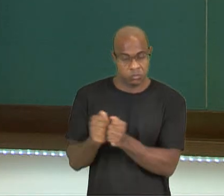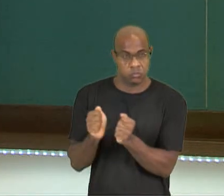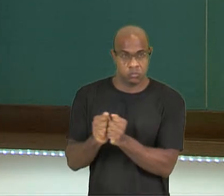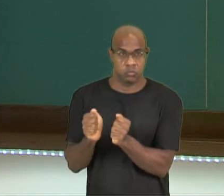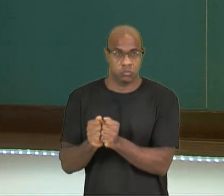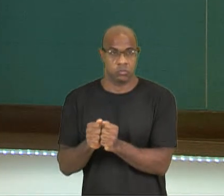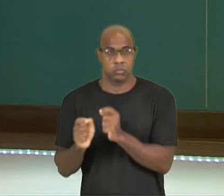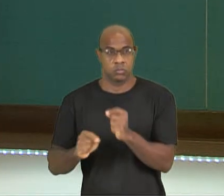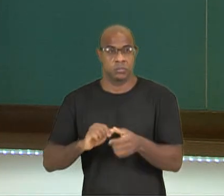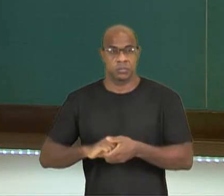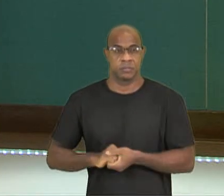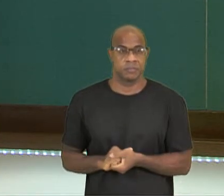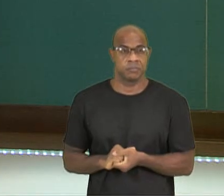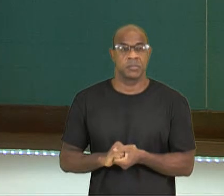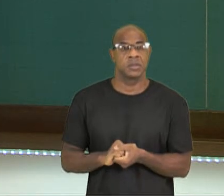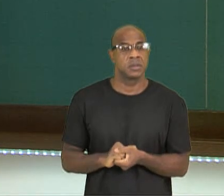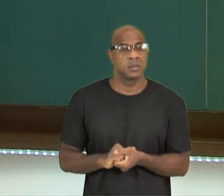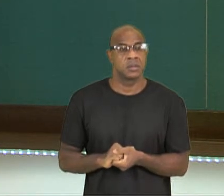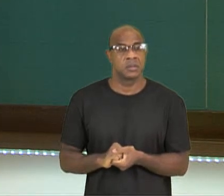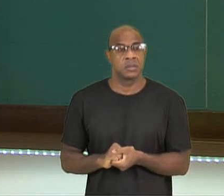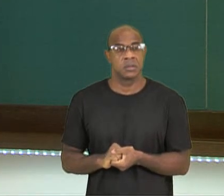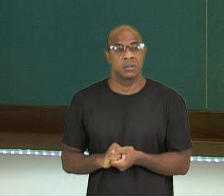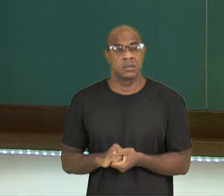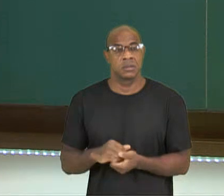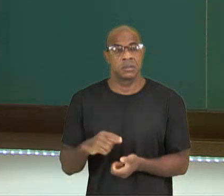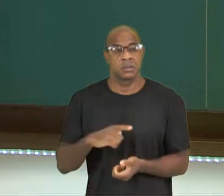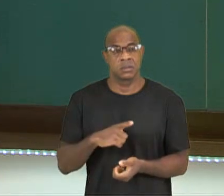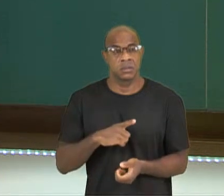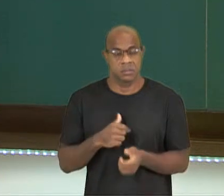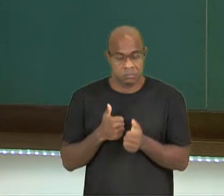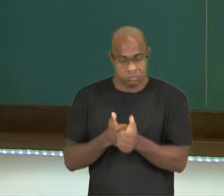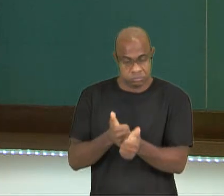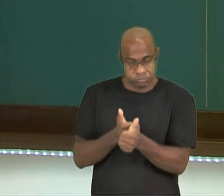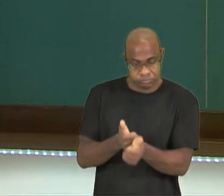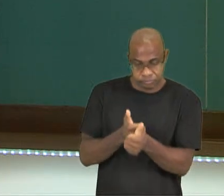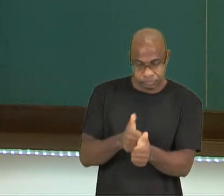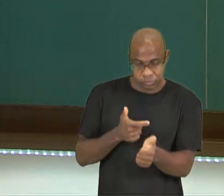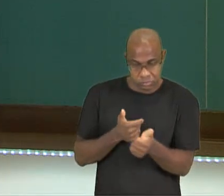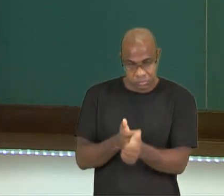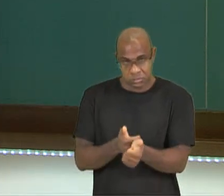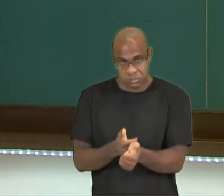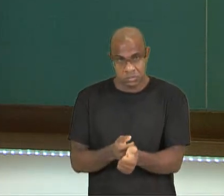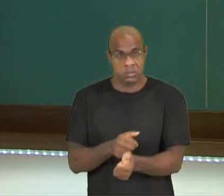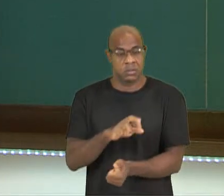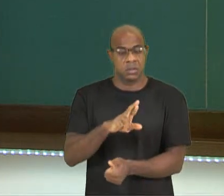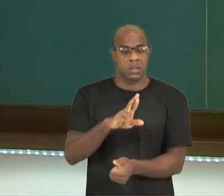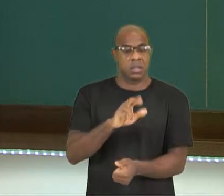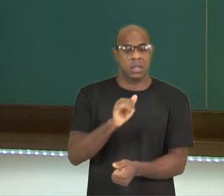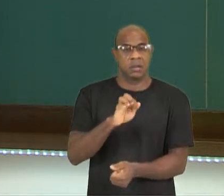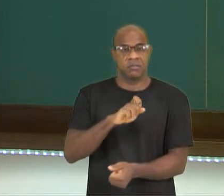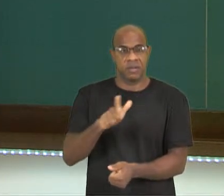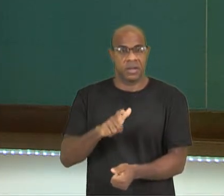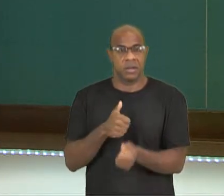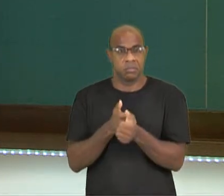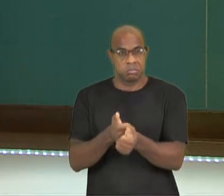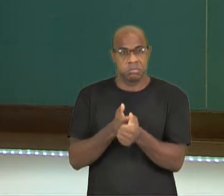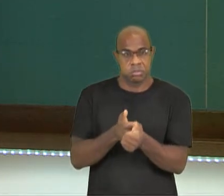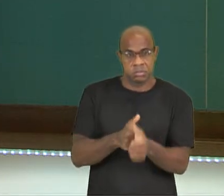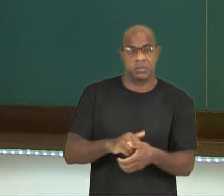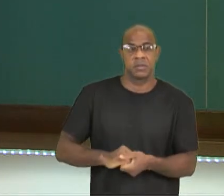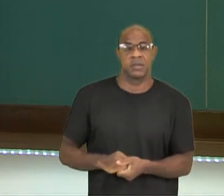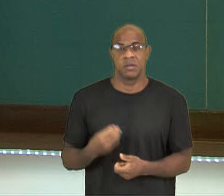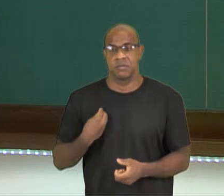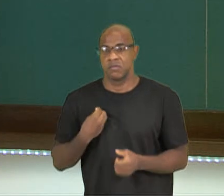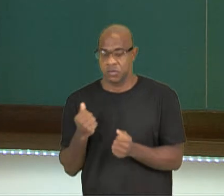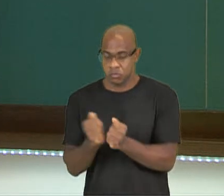Sanzio. Ele tenta em diversos momentos colocar o Rafael Sanzio para trabalhar, e acaba trabalhando